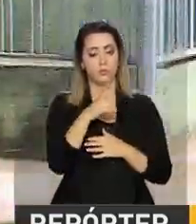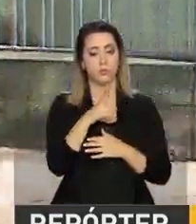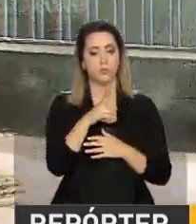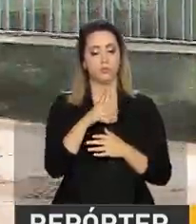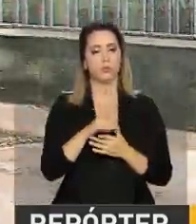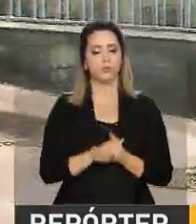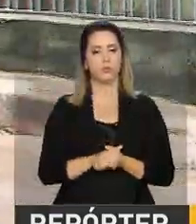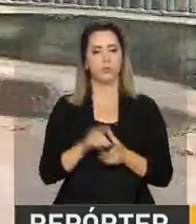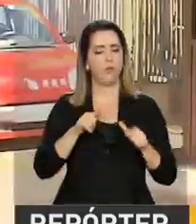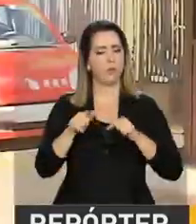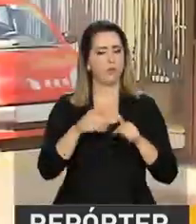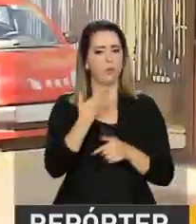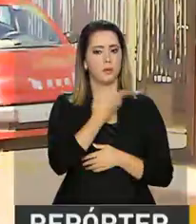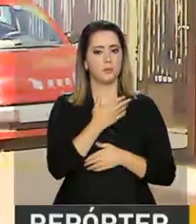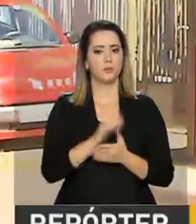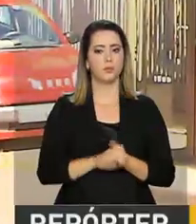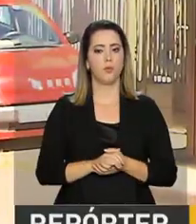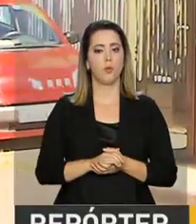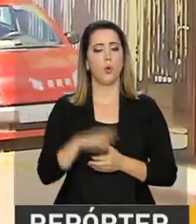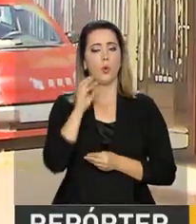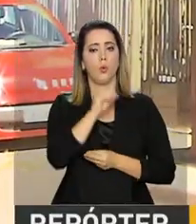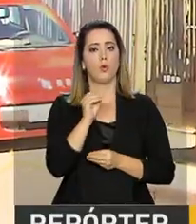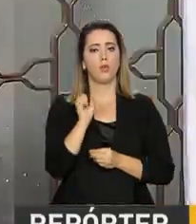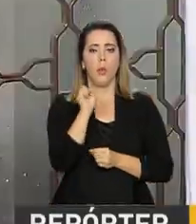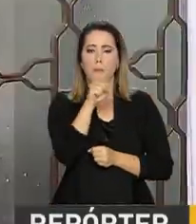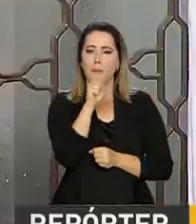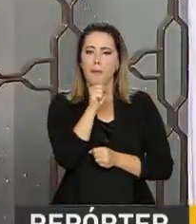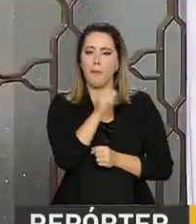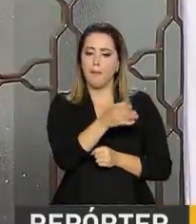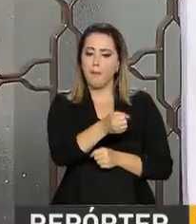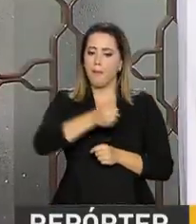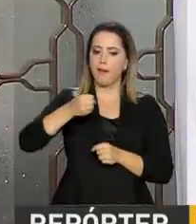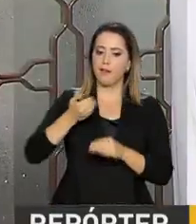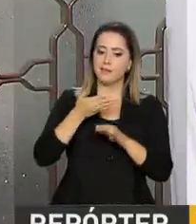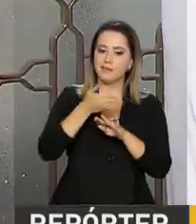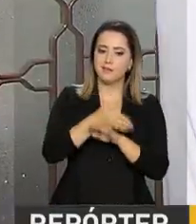cuidado que bate à porta e entra em casa